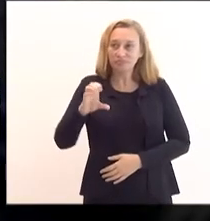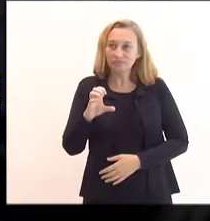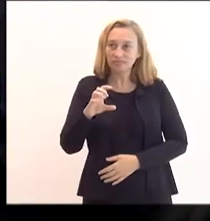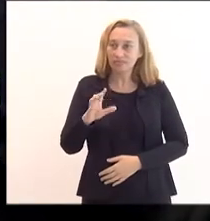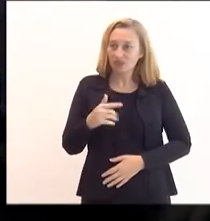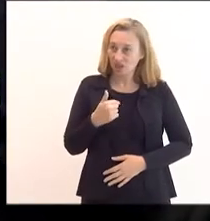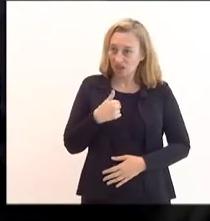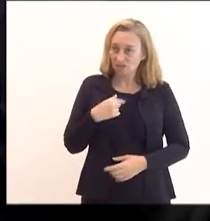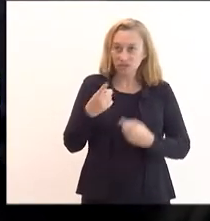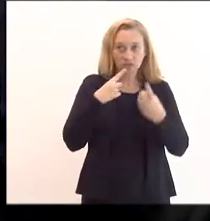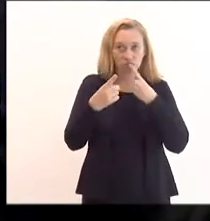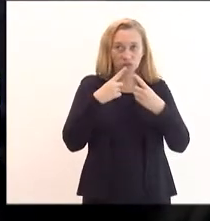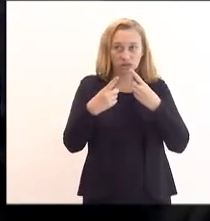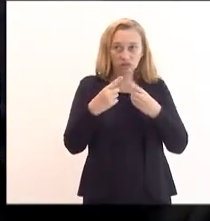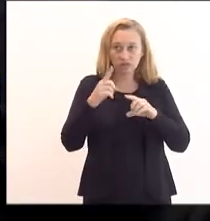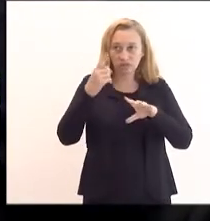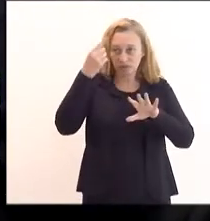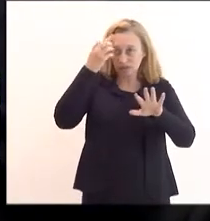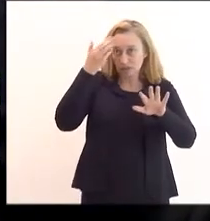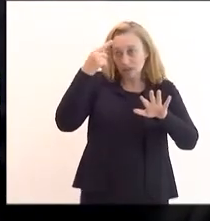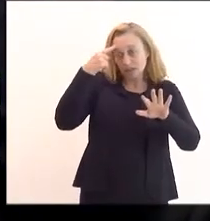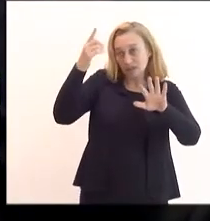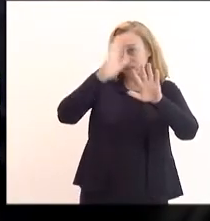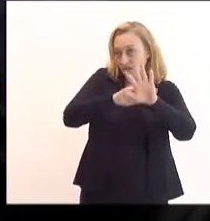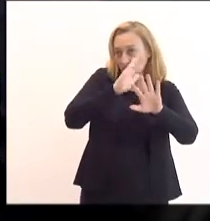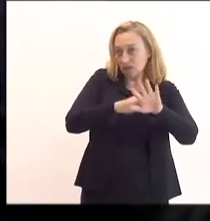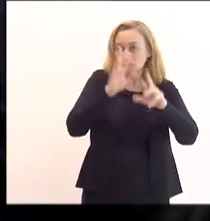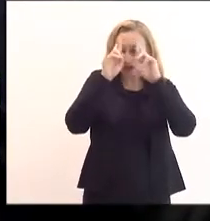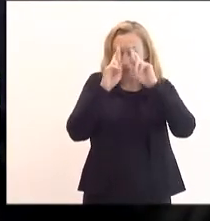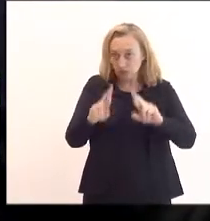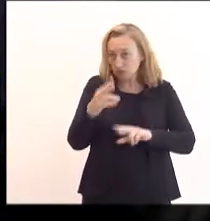trazer a discussão ideológica como tenho feito, respeitando o seu mandato,